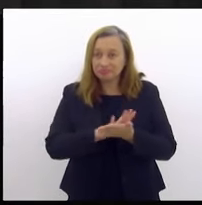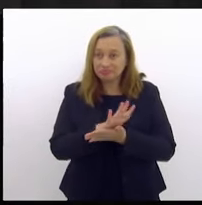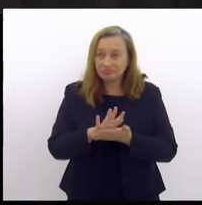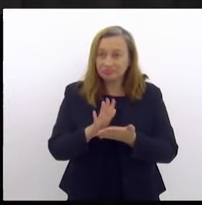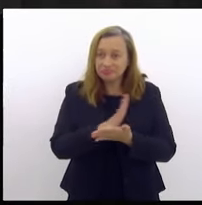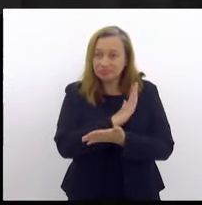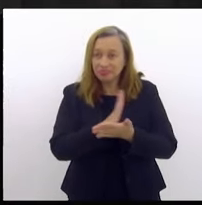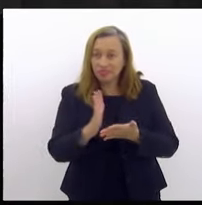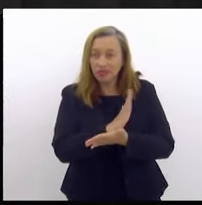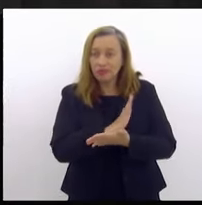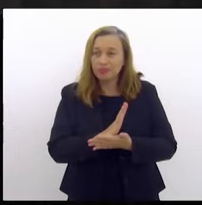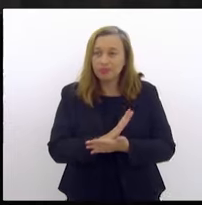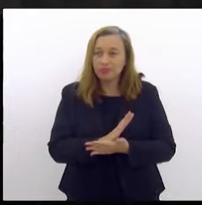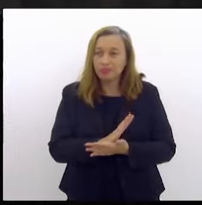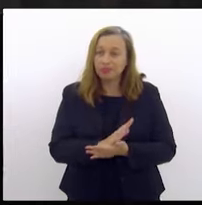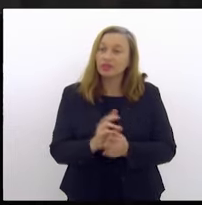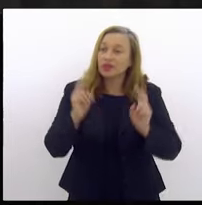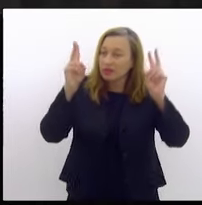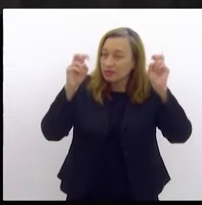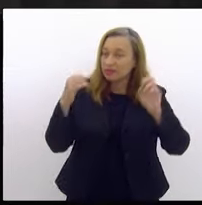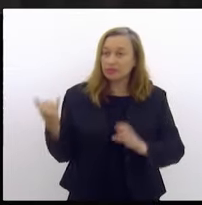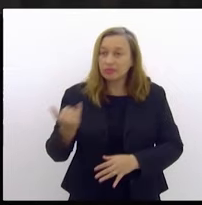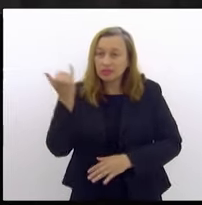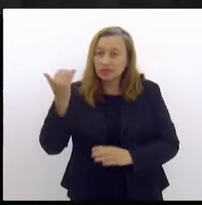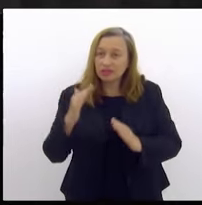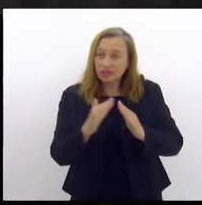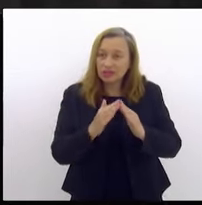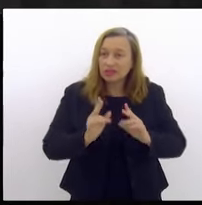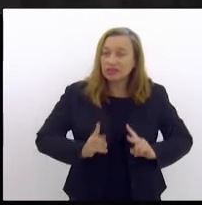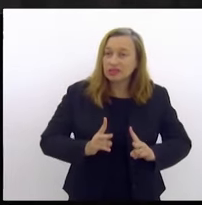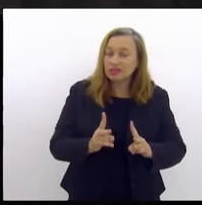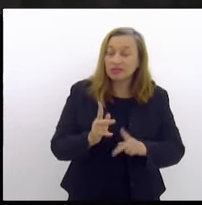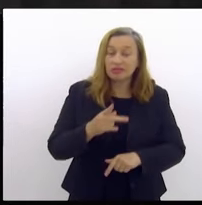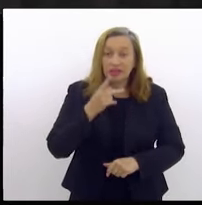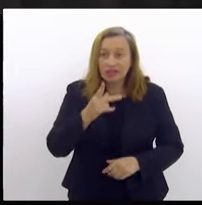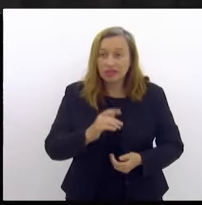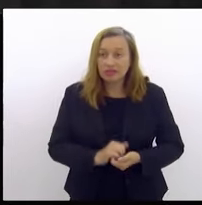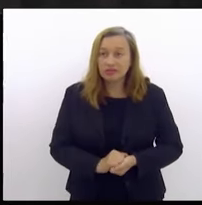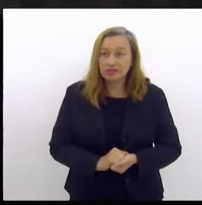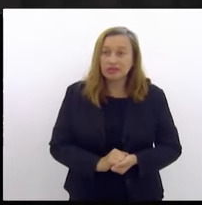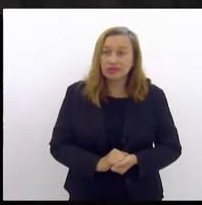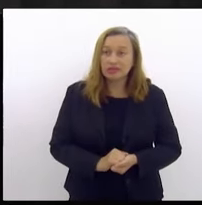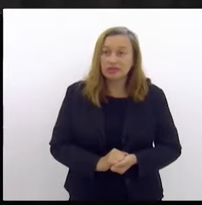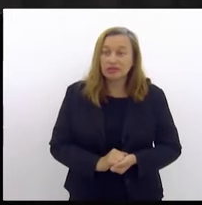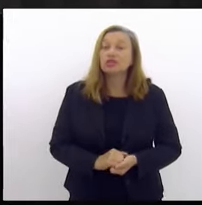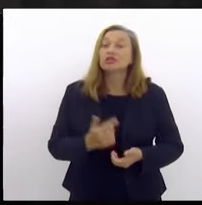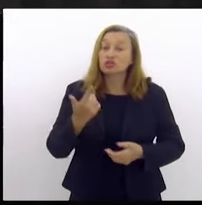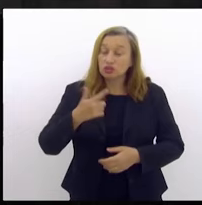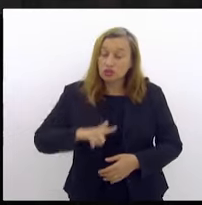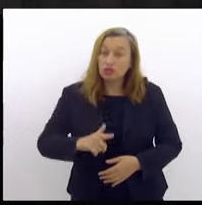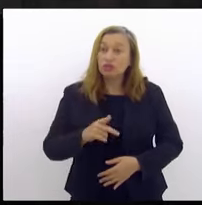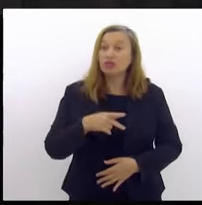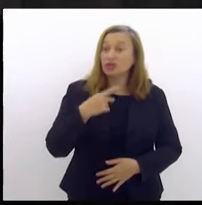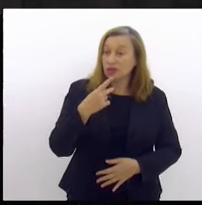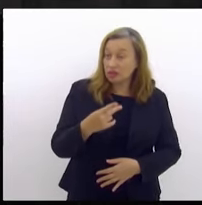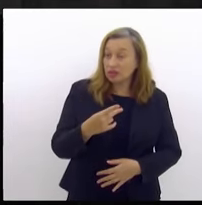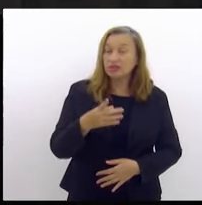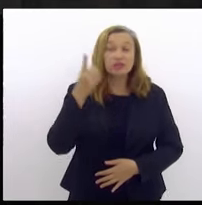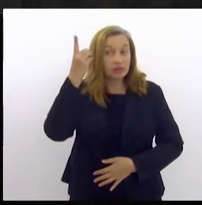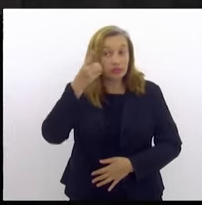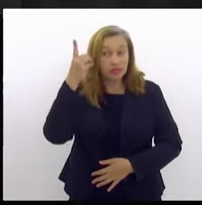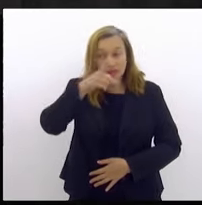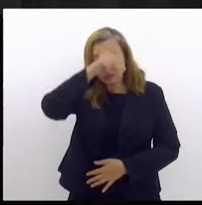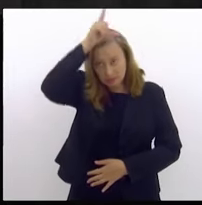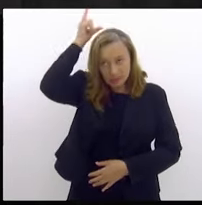determinadas matérias aqui, importantes aqui dessa casa, sempre nos posicionamos, estamos nos posicionando novamente. Luiz Paulo colocou com